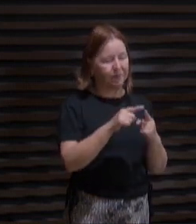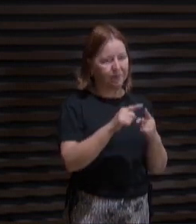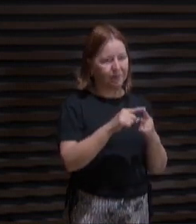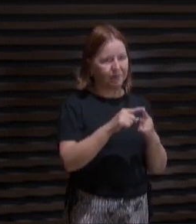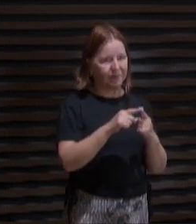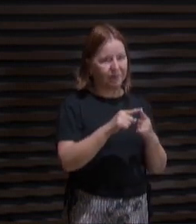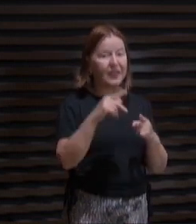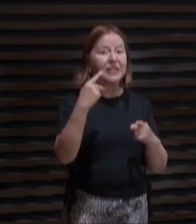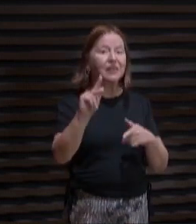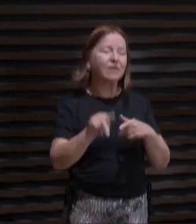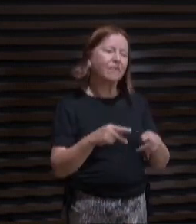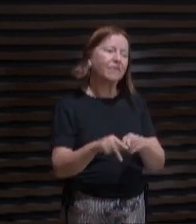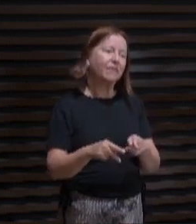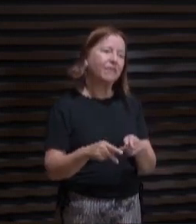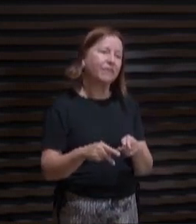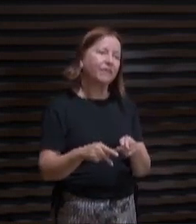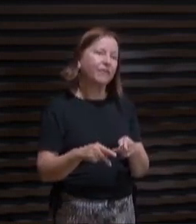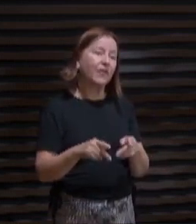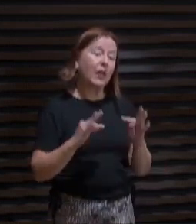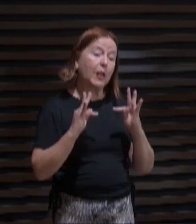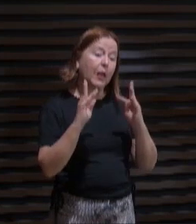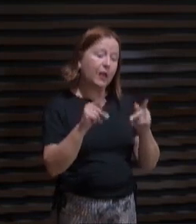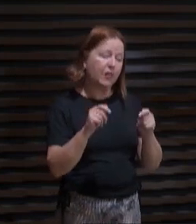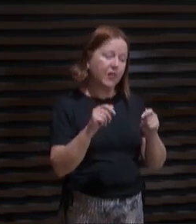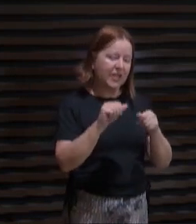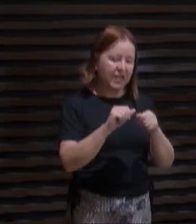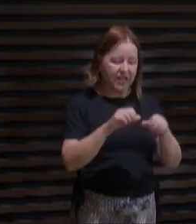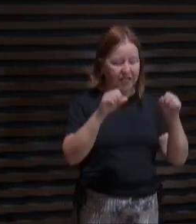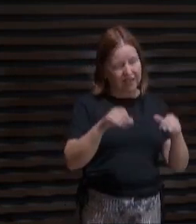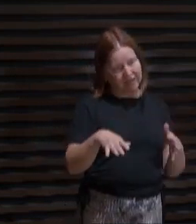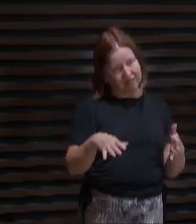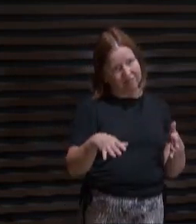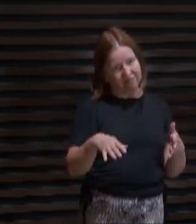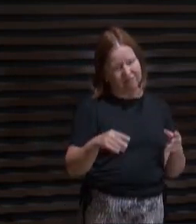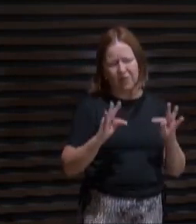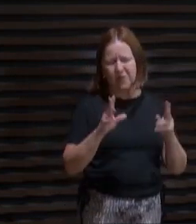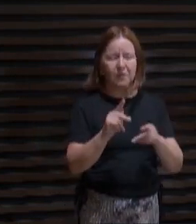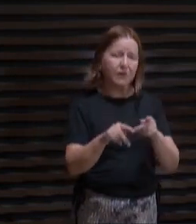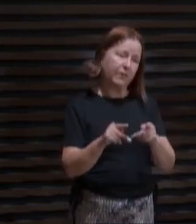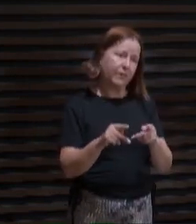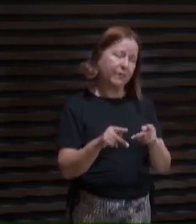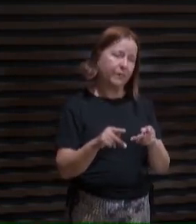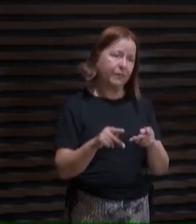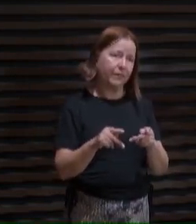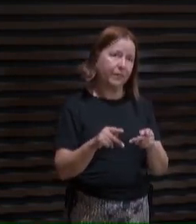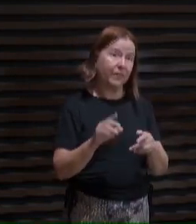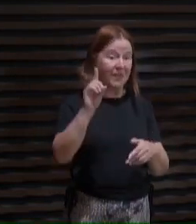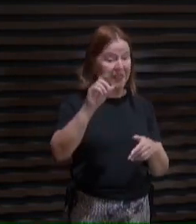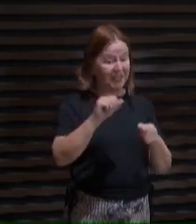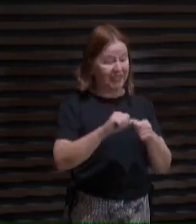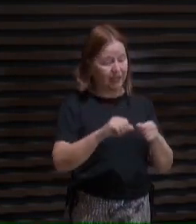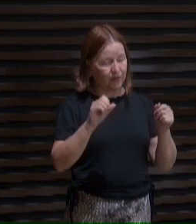que esses seus é toda a criação dele. Todas as pessoas, veio para o que ele criou.